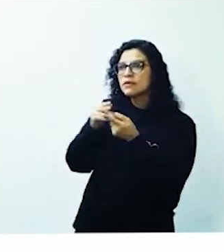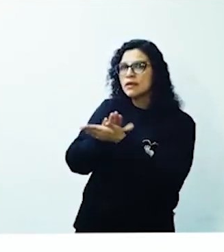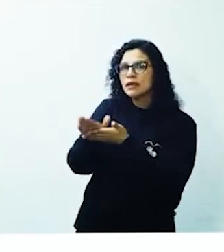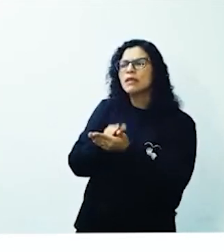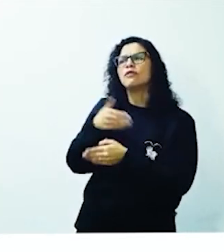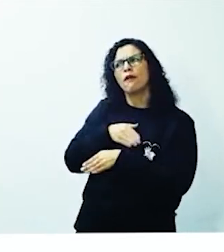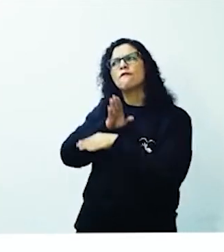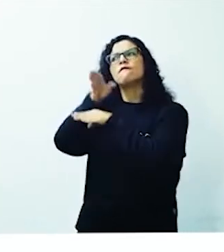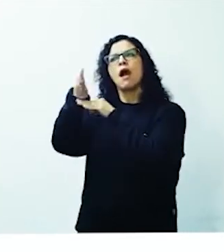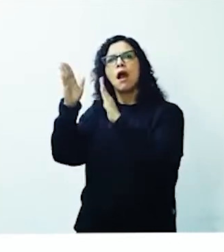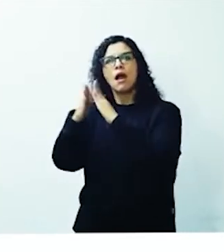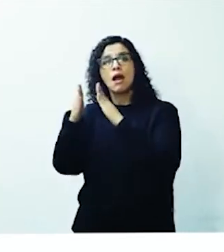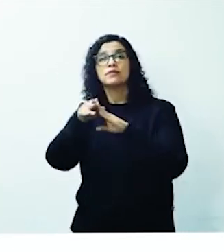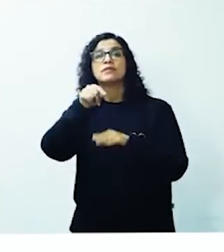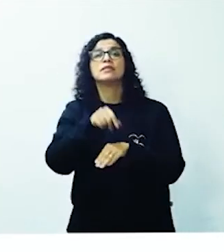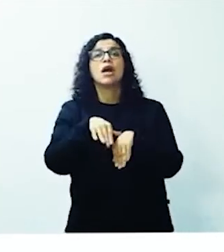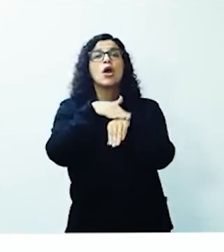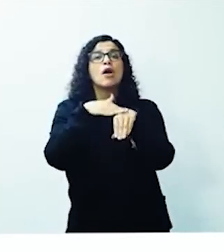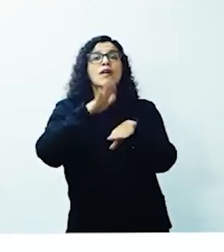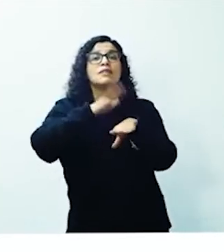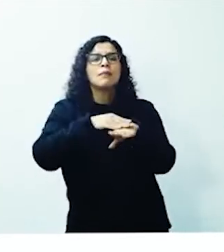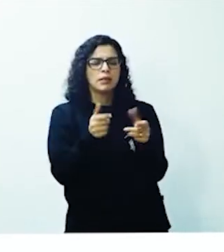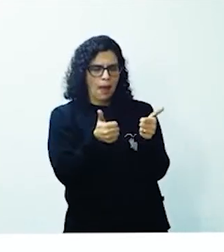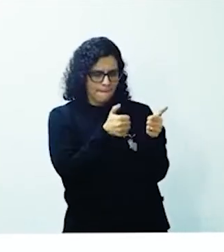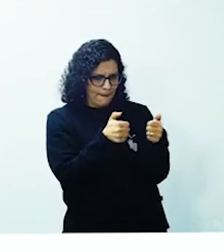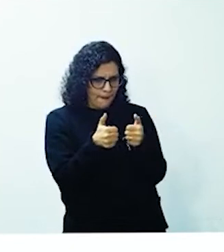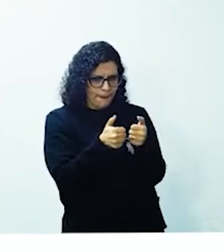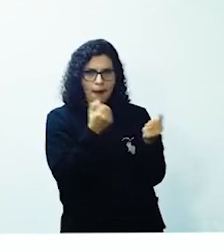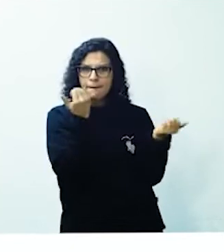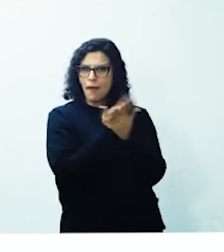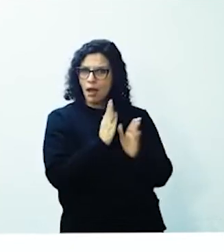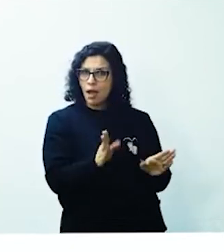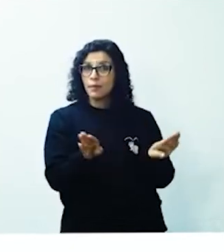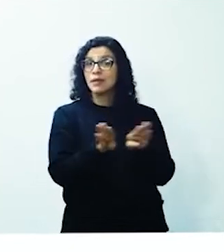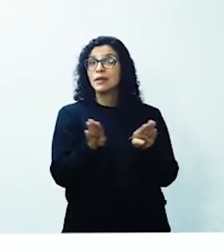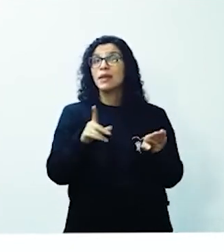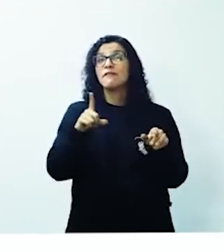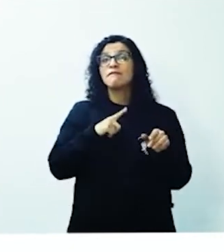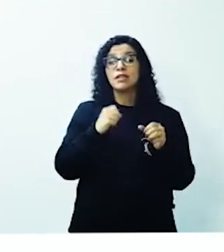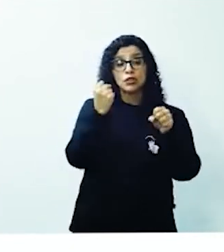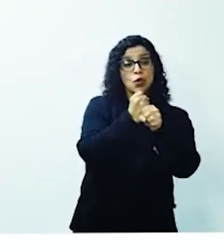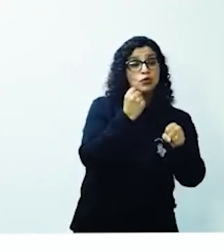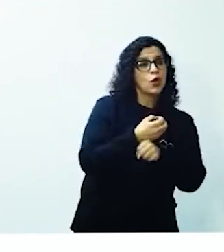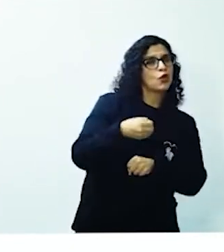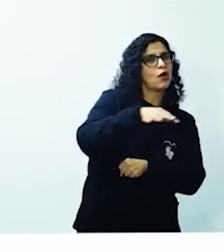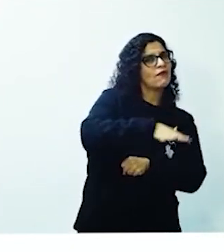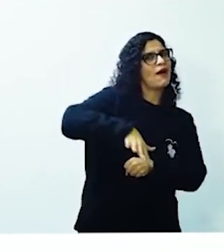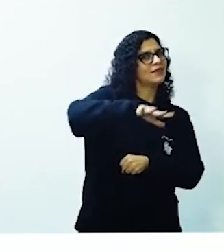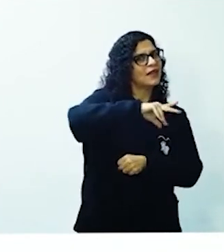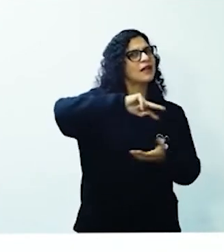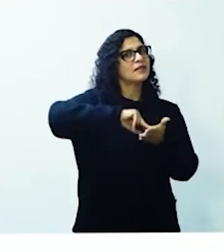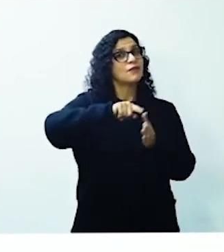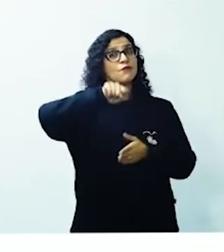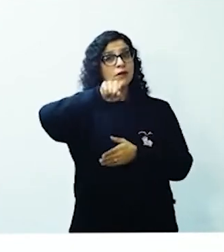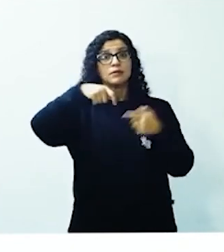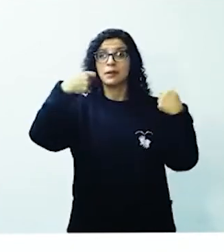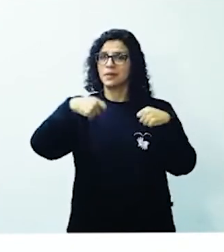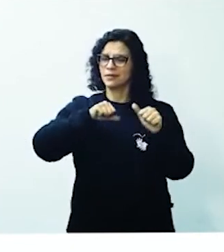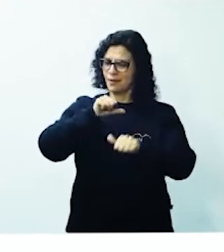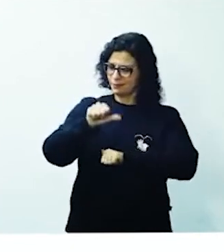visitar. Fale mais, digite menos. Construa em novos terrenos, pois é